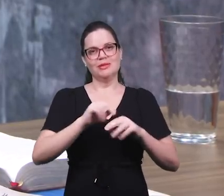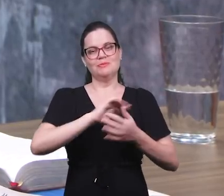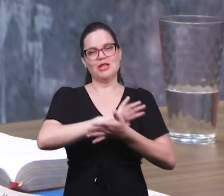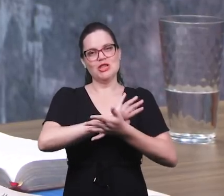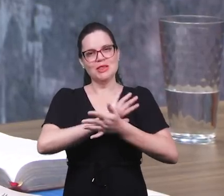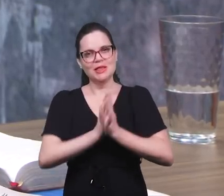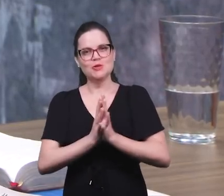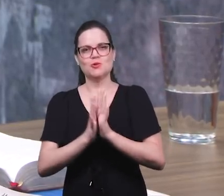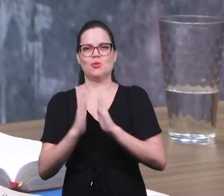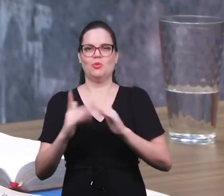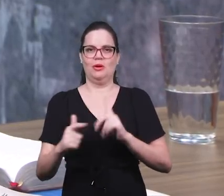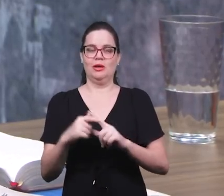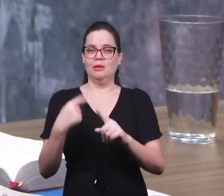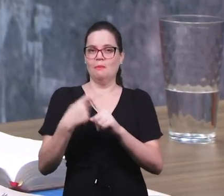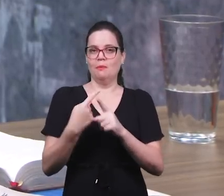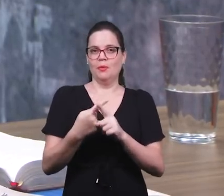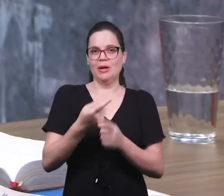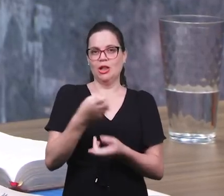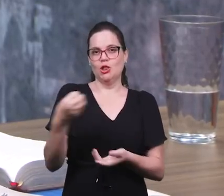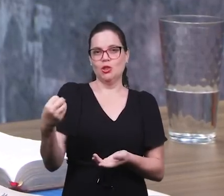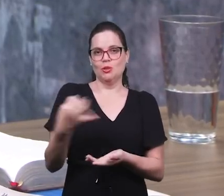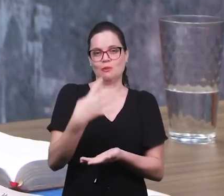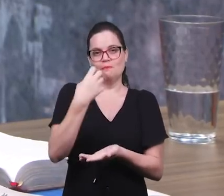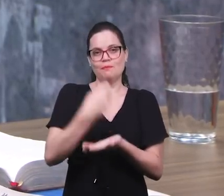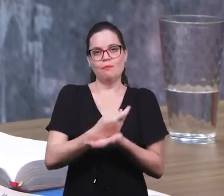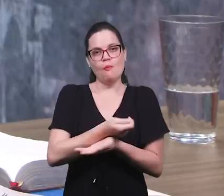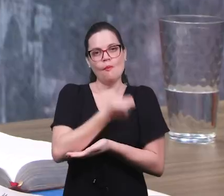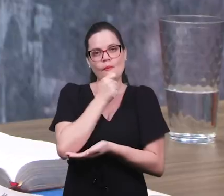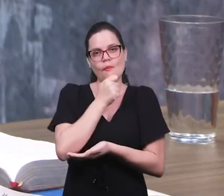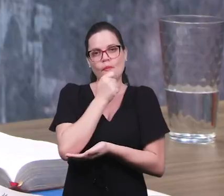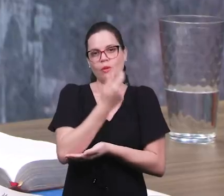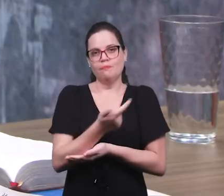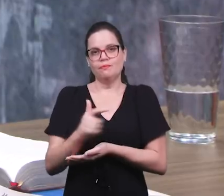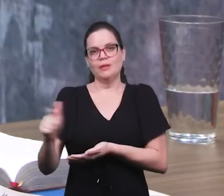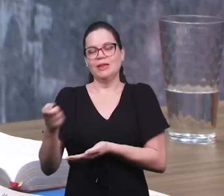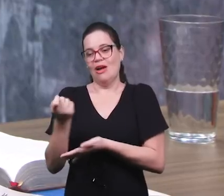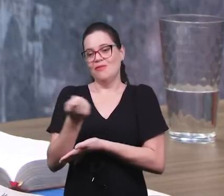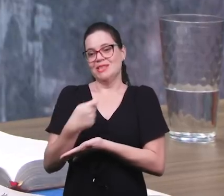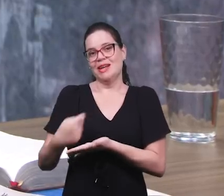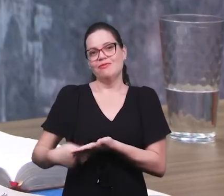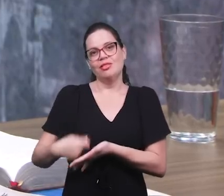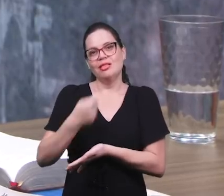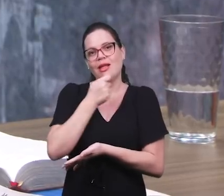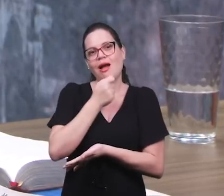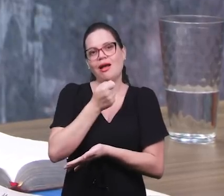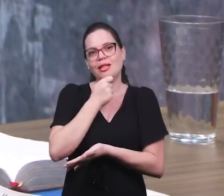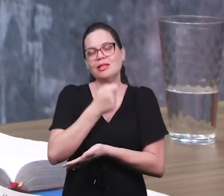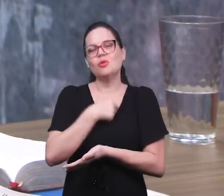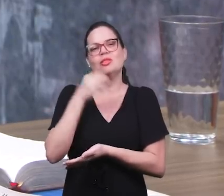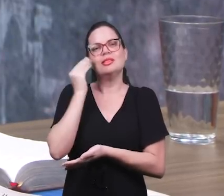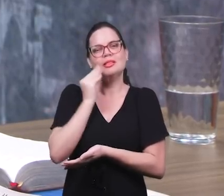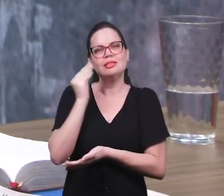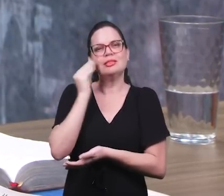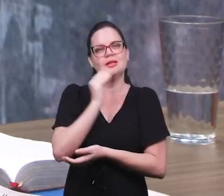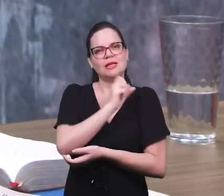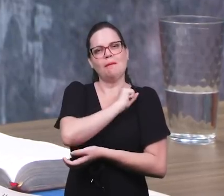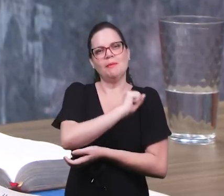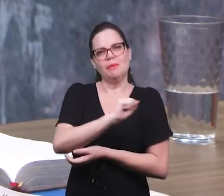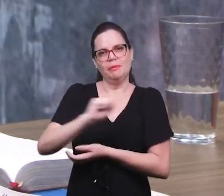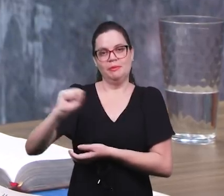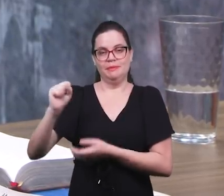divinamente inspirados. Então, por trás do movimento político tem um movimento espiritual, mas politicamente falando, Nero